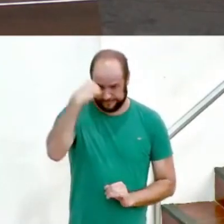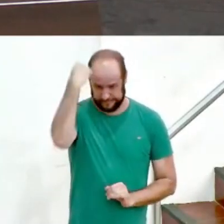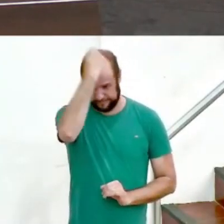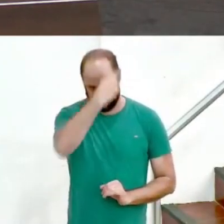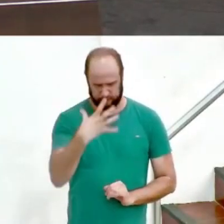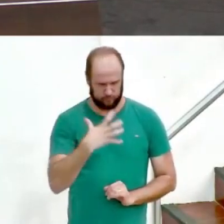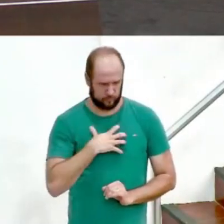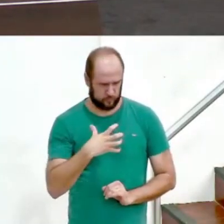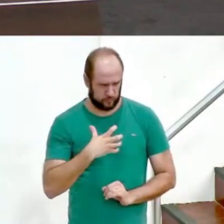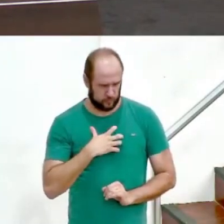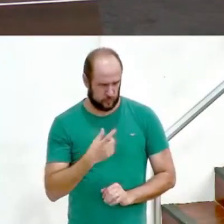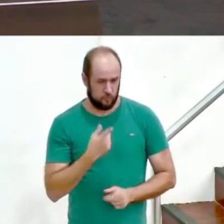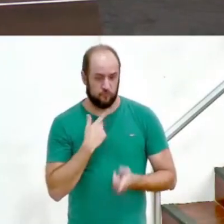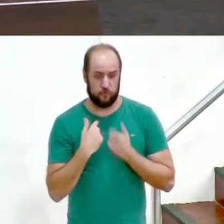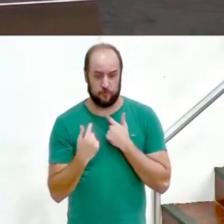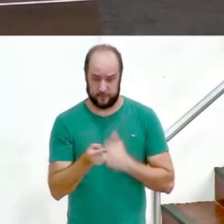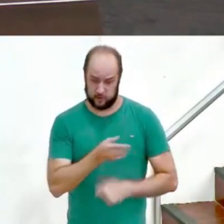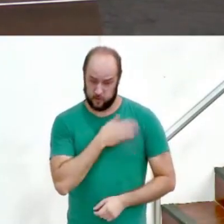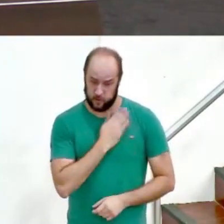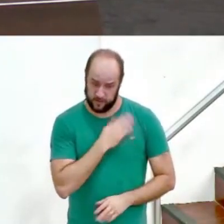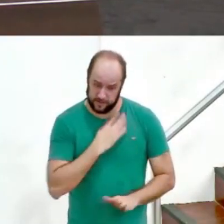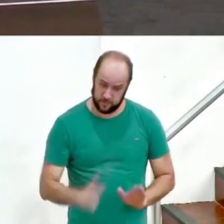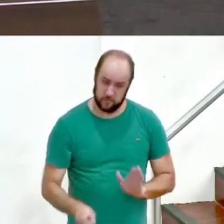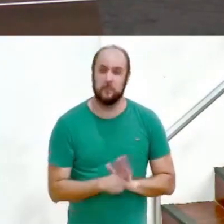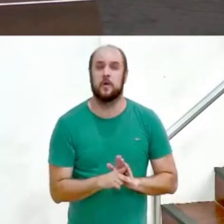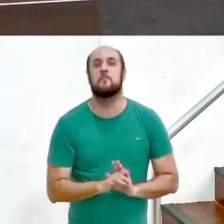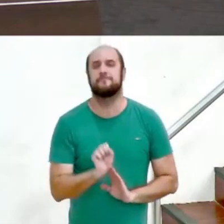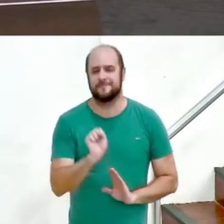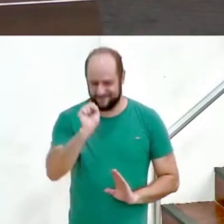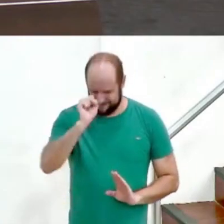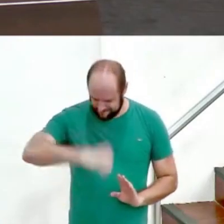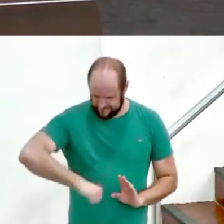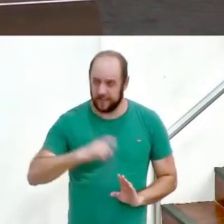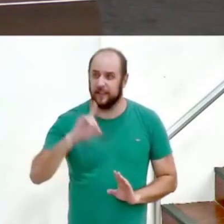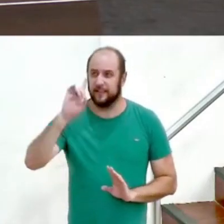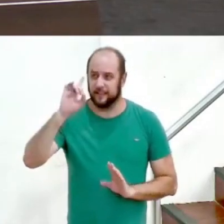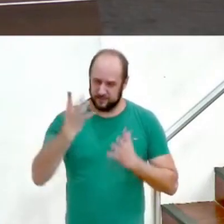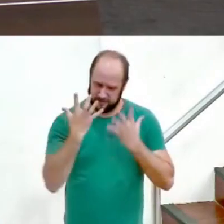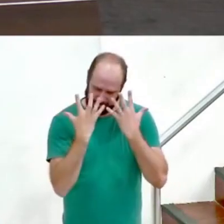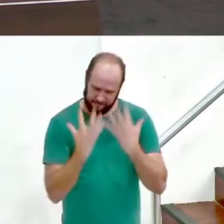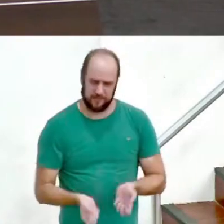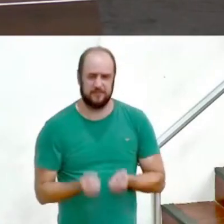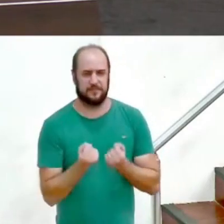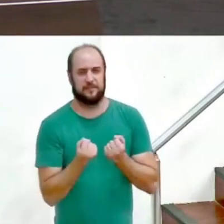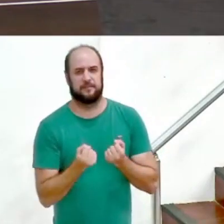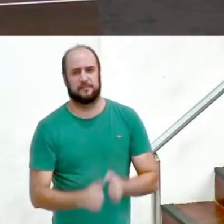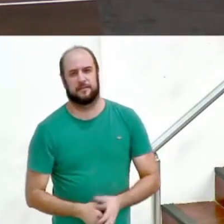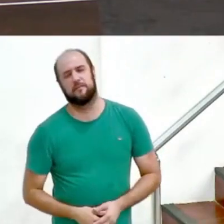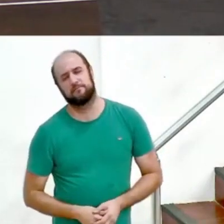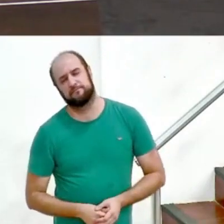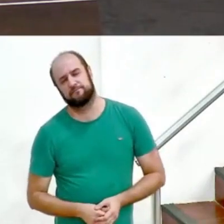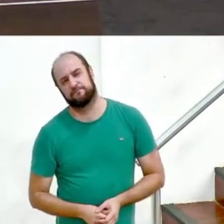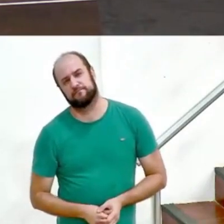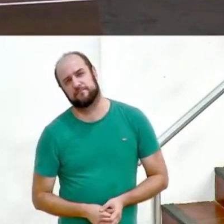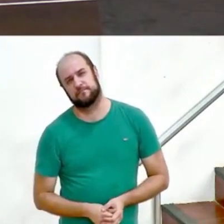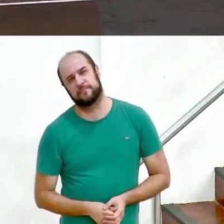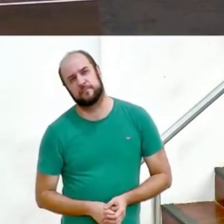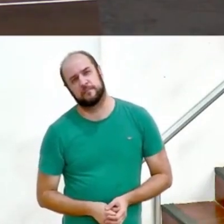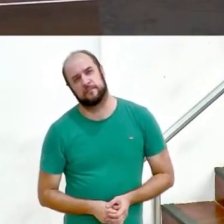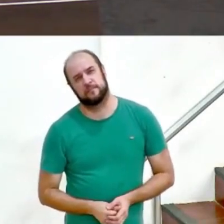corretas motivações do coração, estas são aceitáveis diante do Senhor.